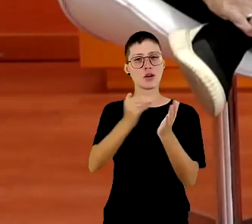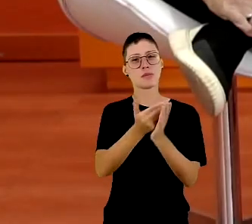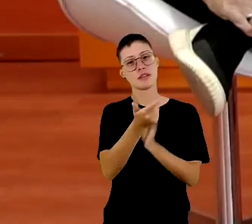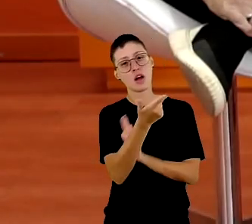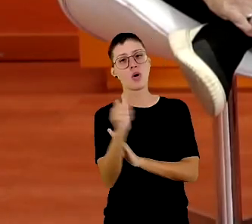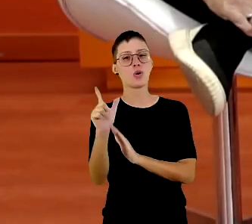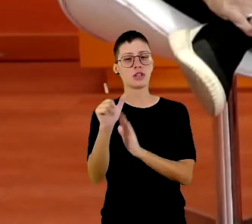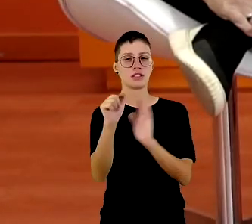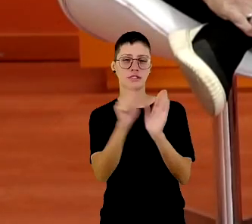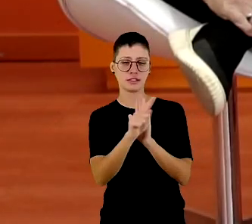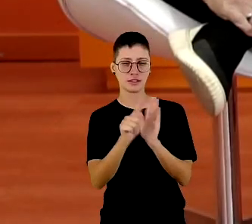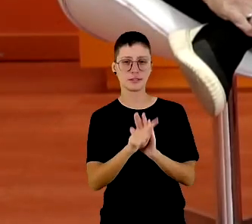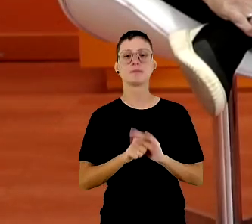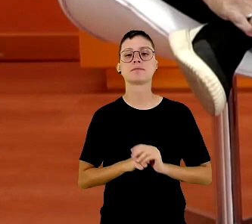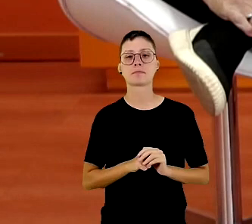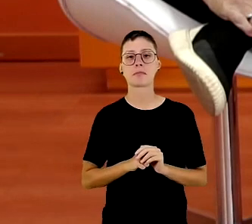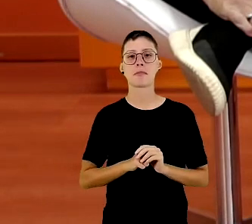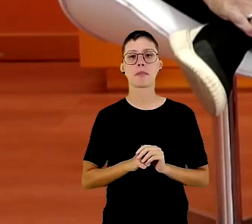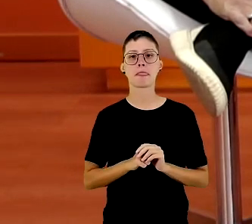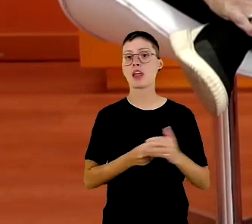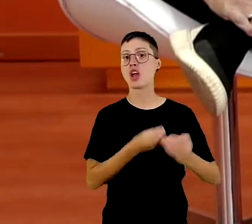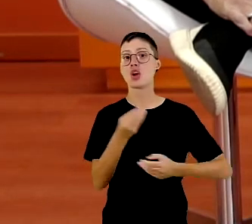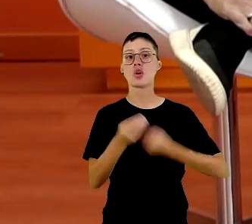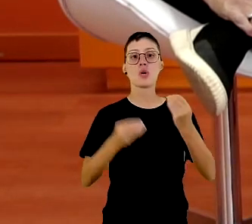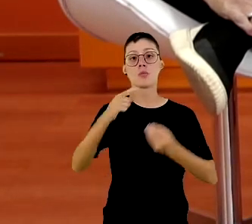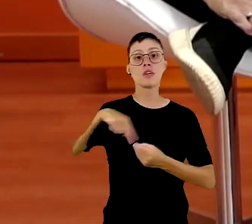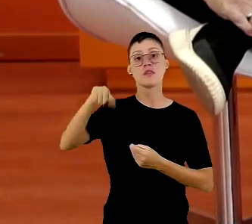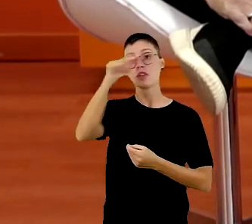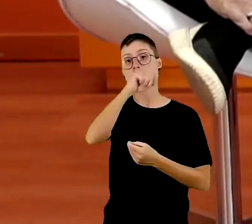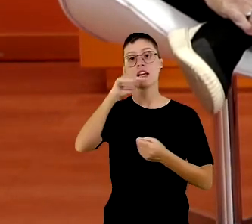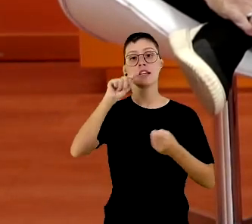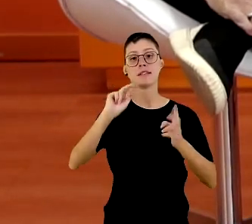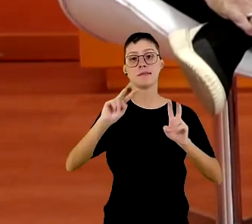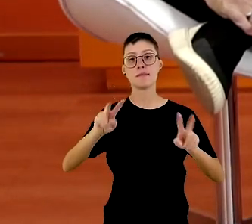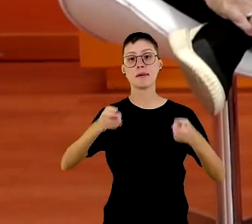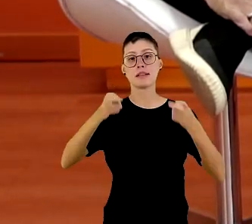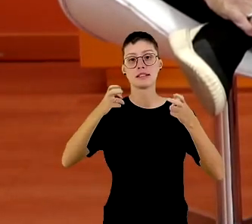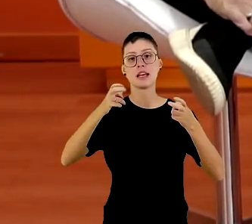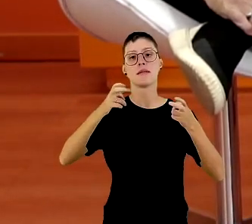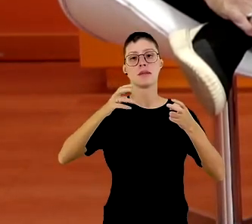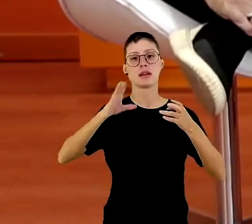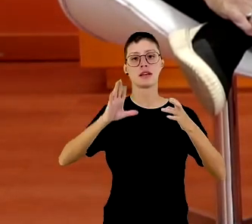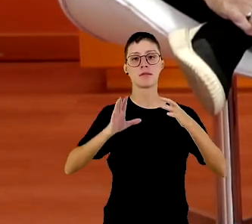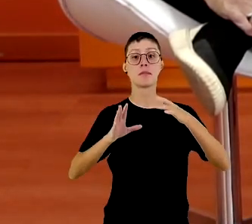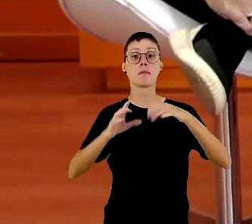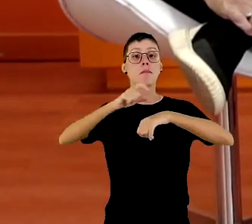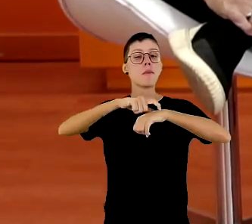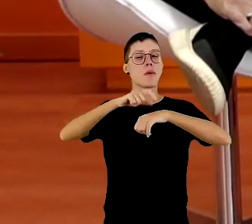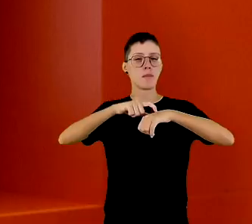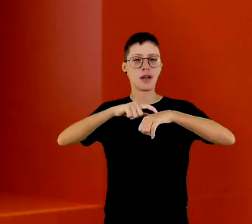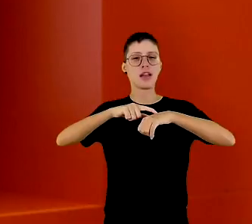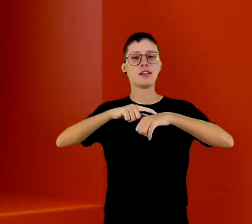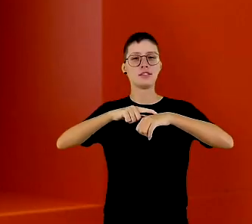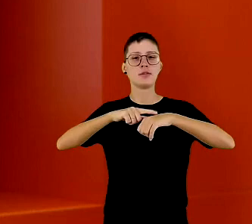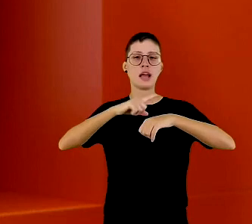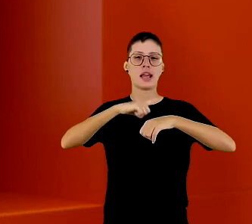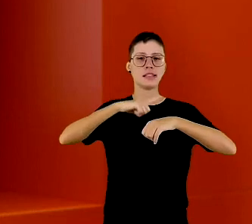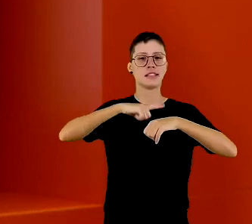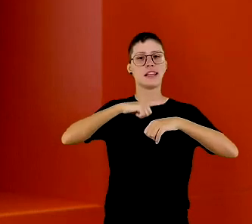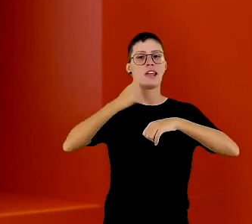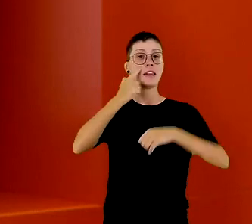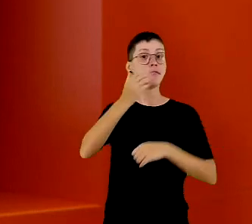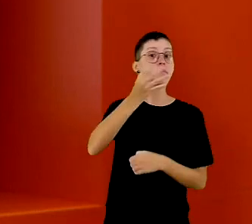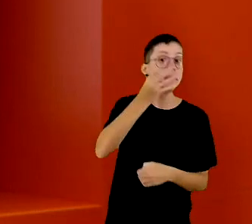perguntas, como é que vocês enxergam, dentro desse processo híbrido que a gente tem físico e digital, e olhando